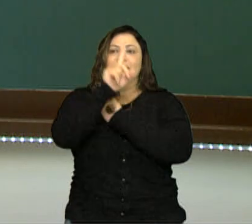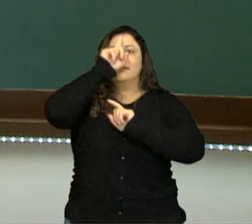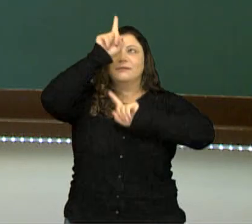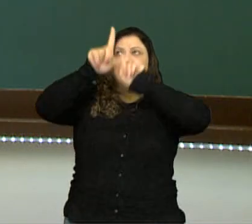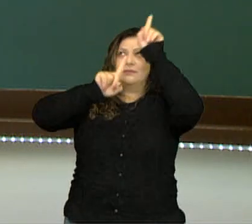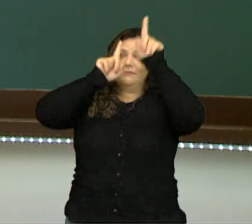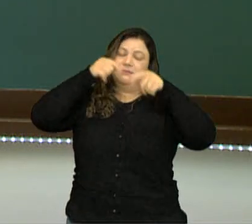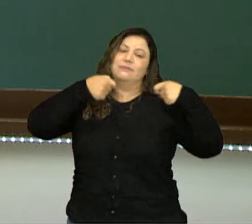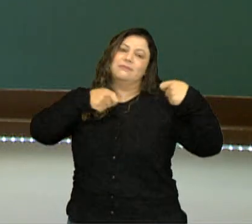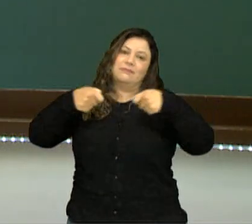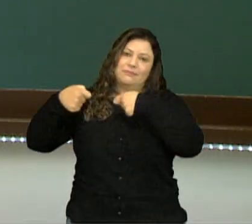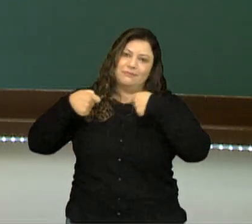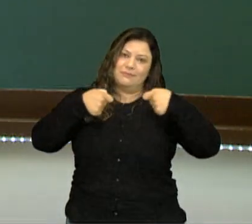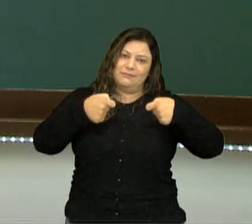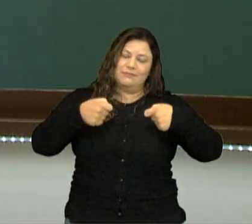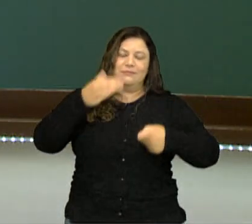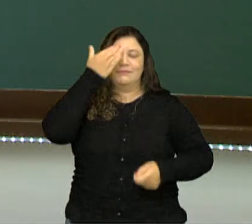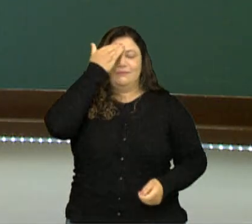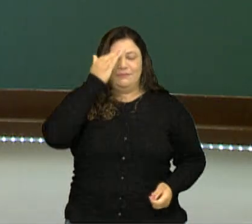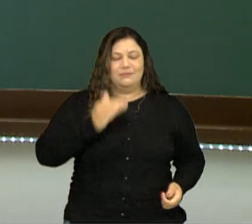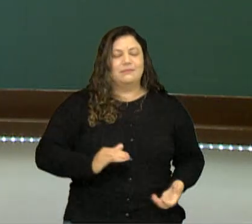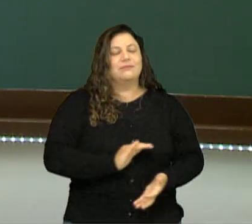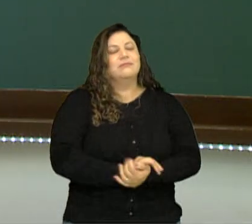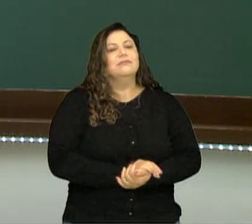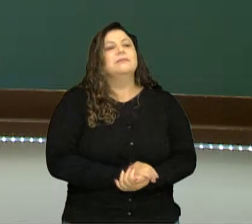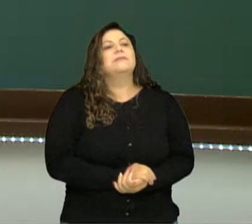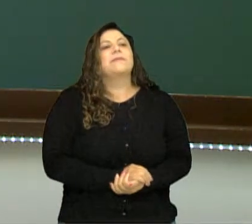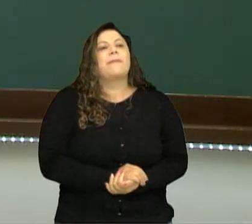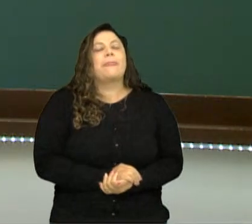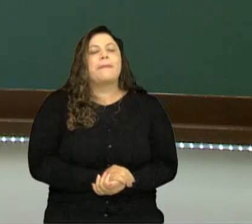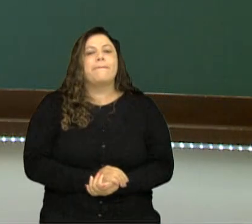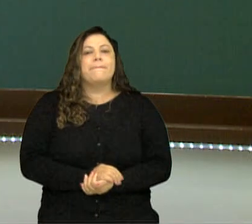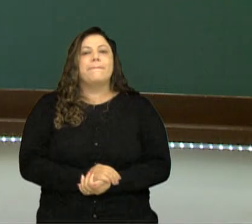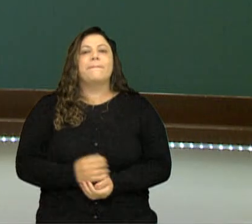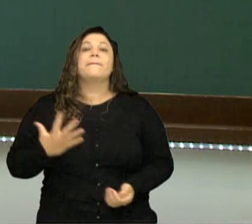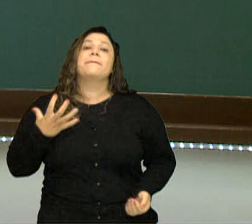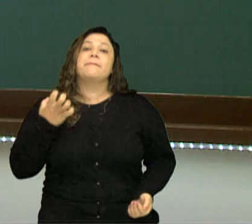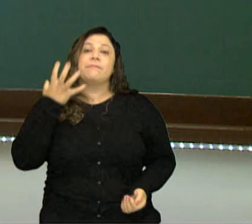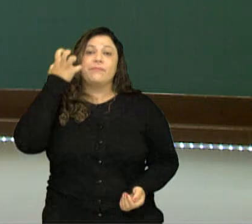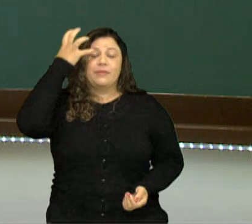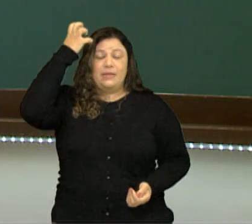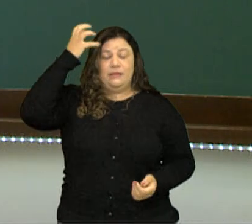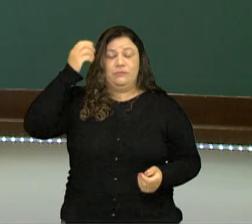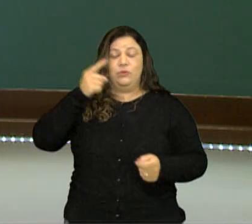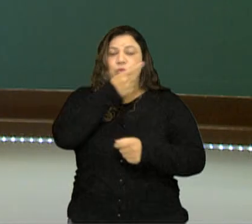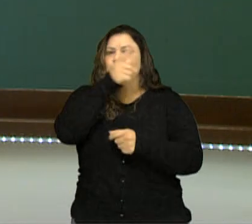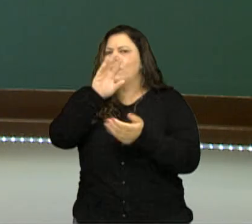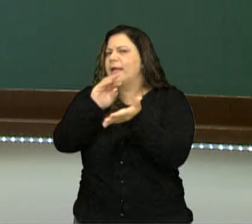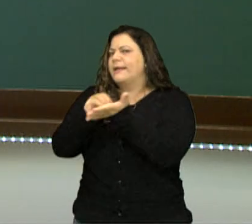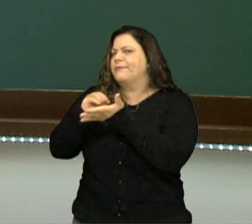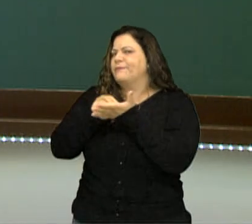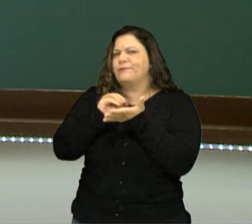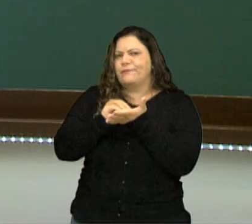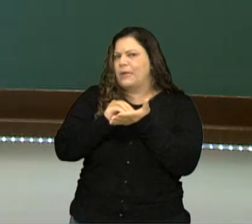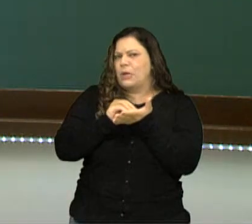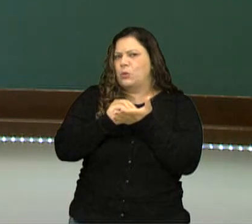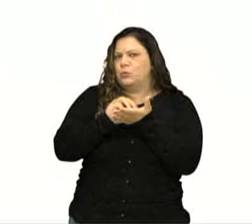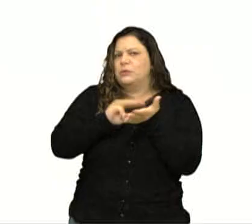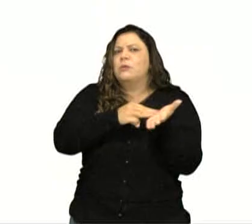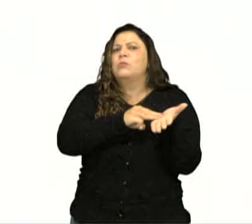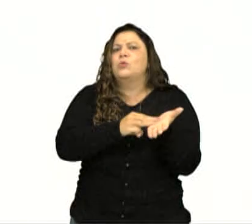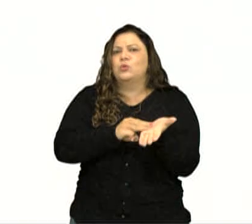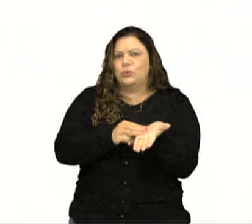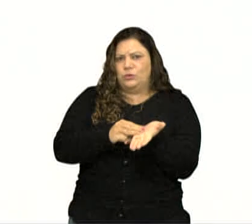de necessidade. Vamos entender melhor. Para Spinoza, a liberdade não é a ausência de causa, mas